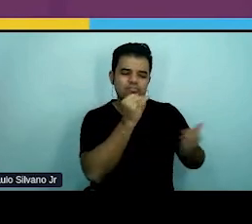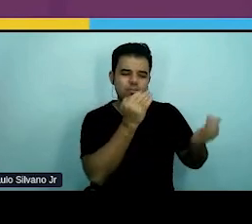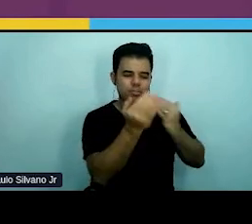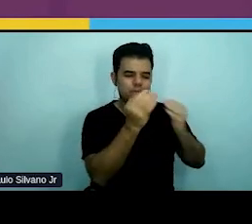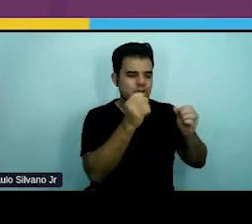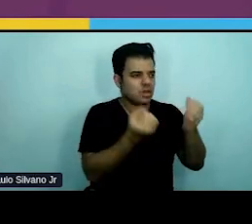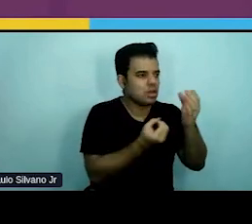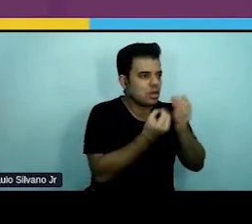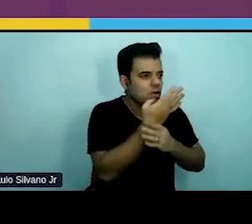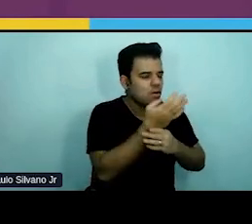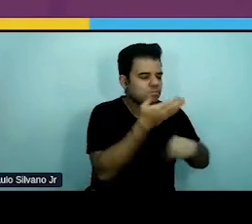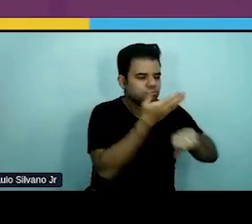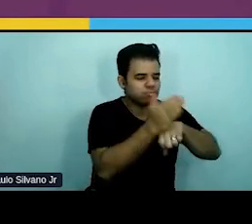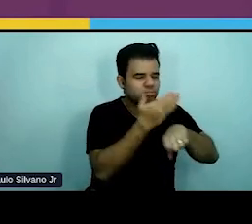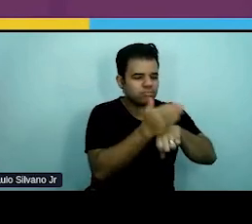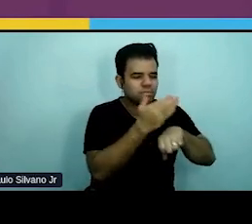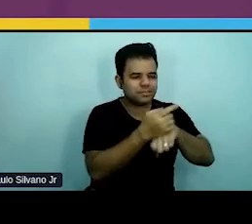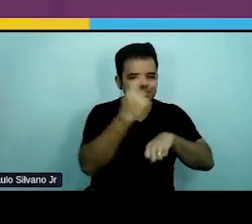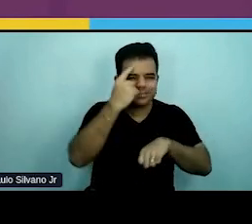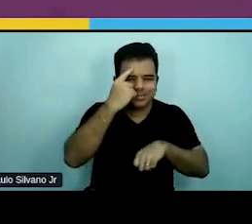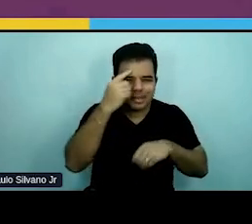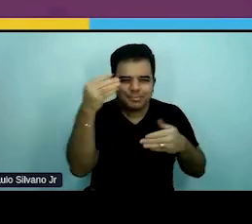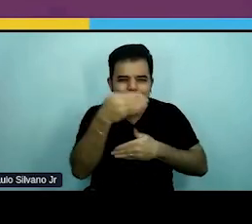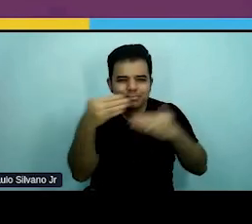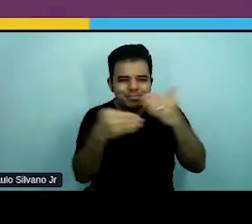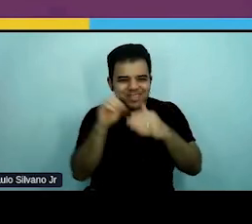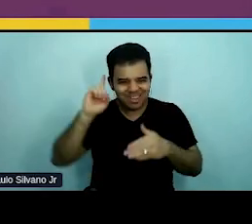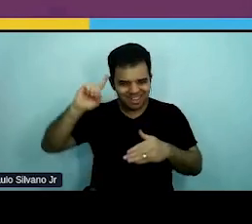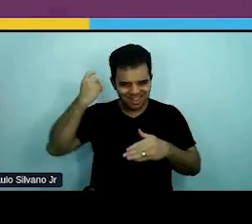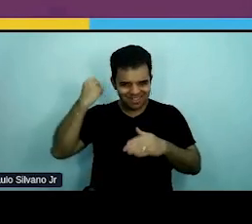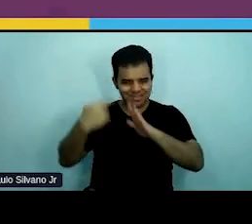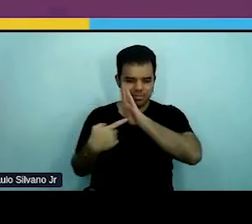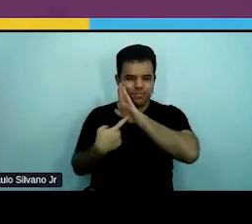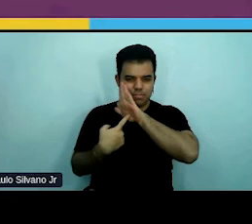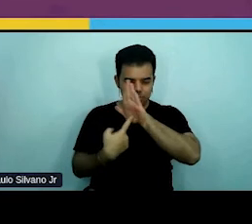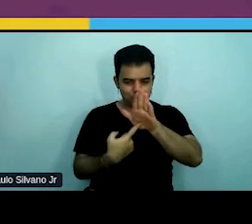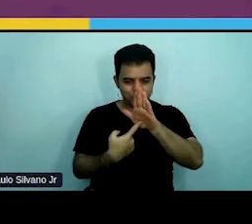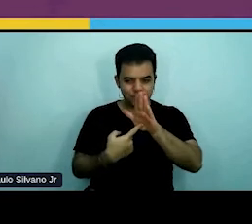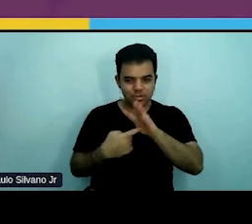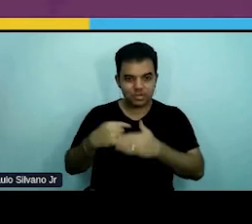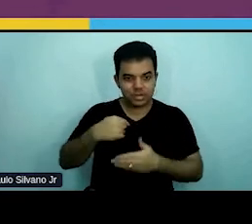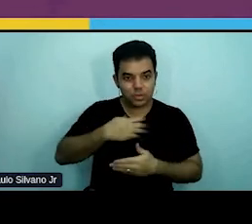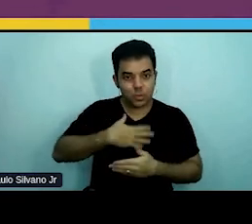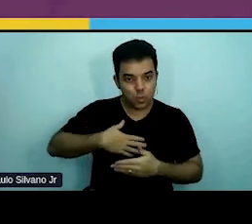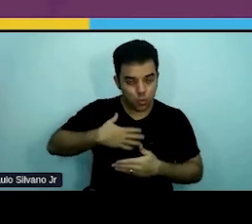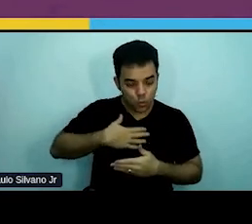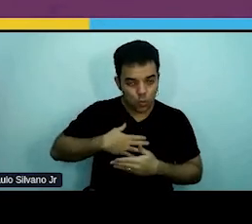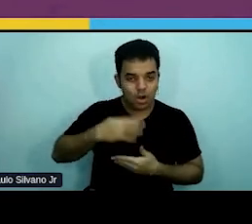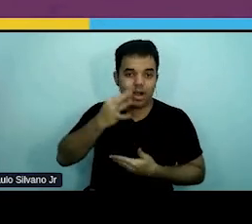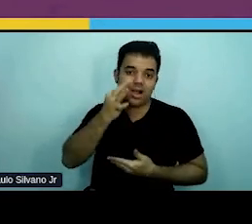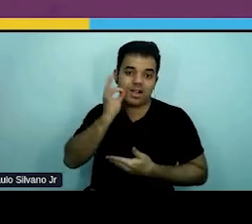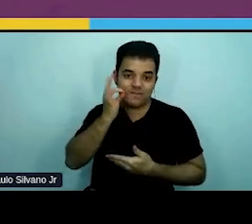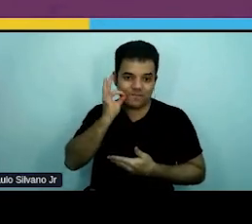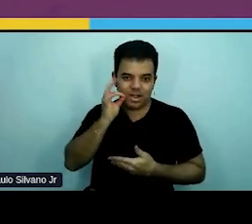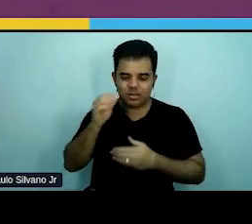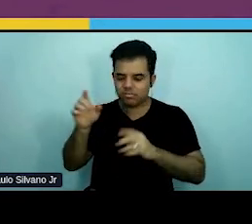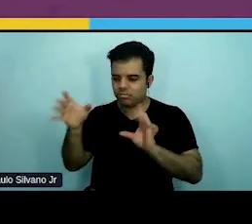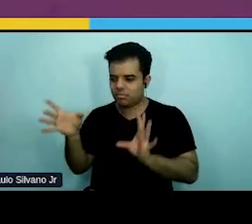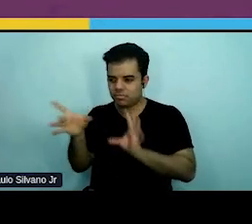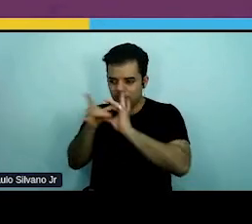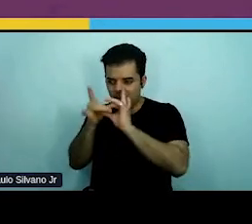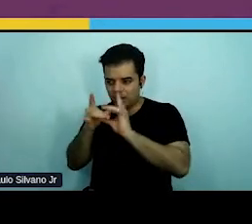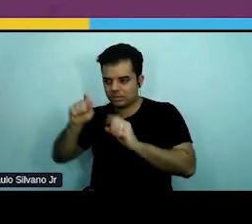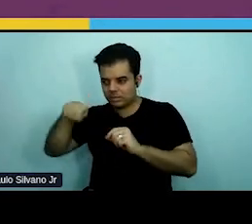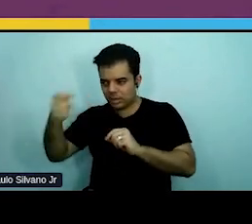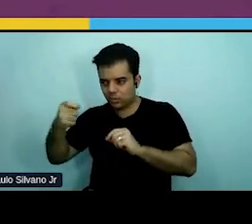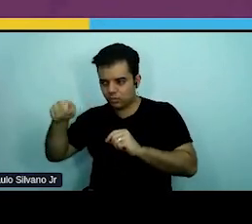tá? Imagine, né, no exemplo que eu mostrei para vocês, que você tem aí o eu gosto do café associado ao sinal 1 e sinal 2, porém,